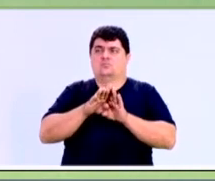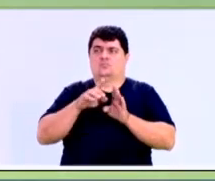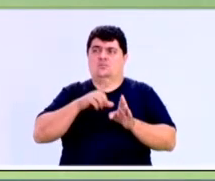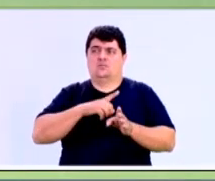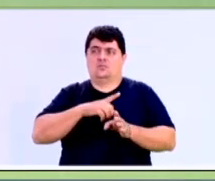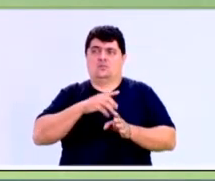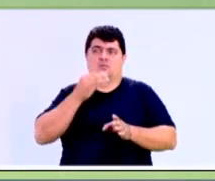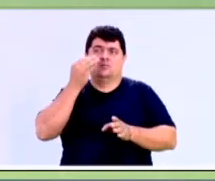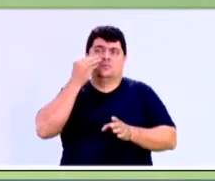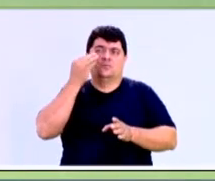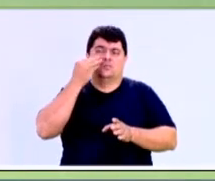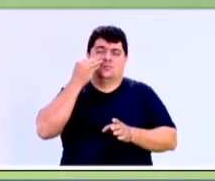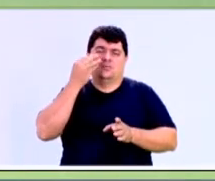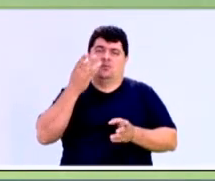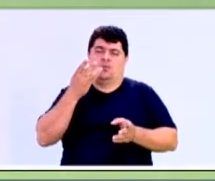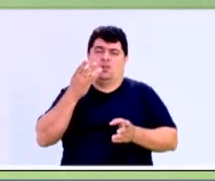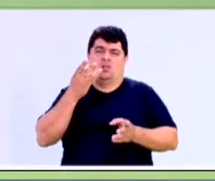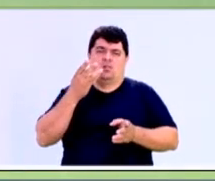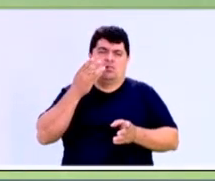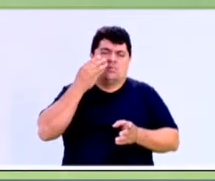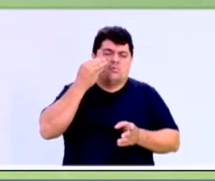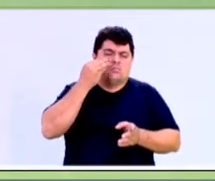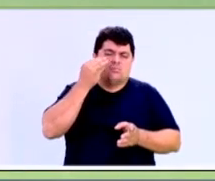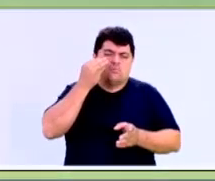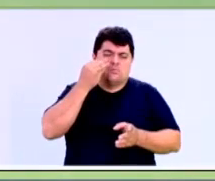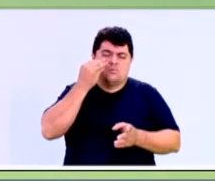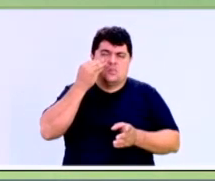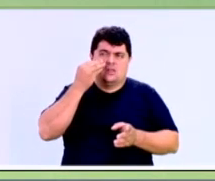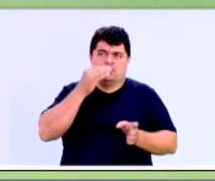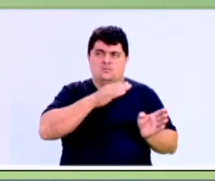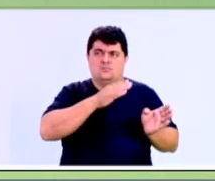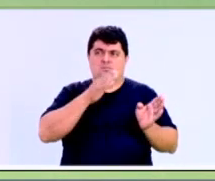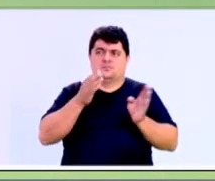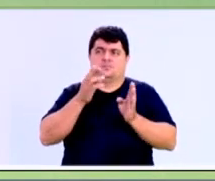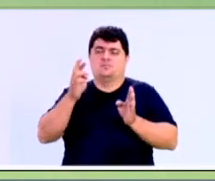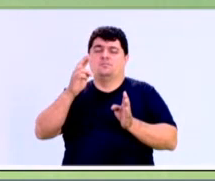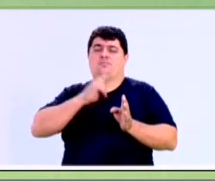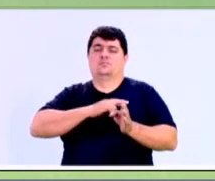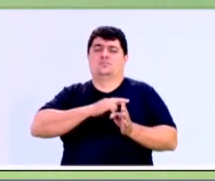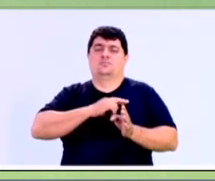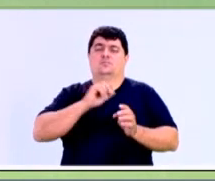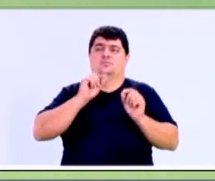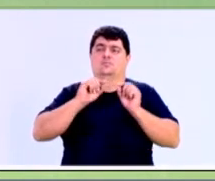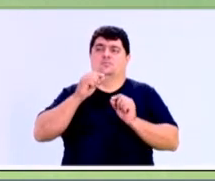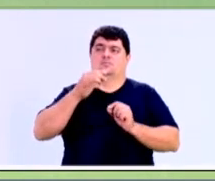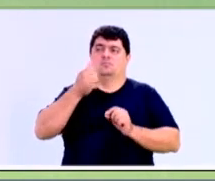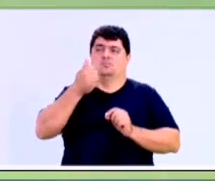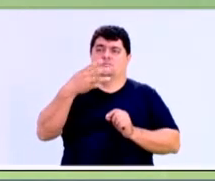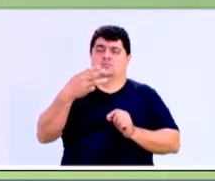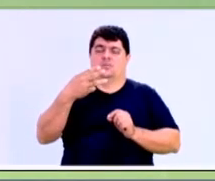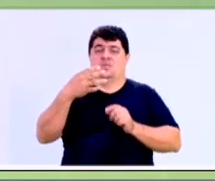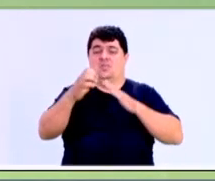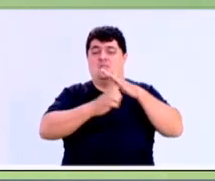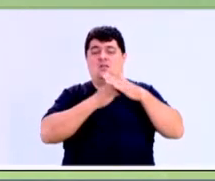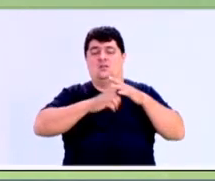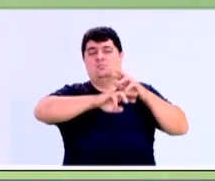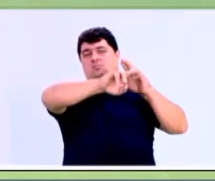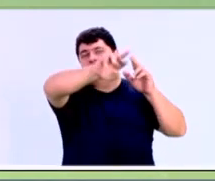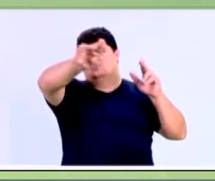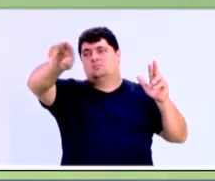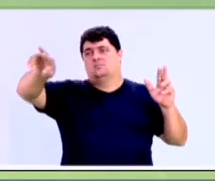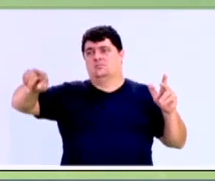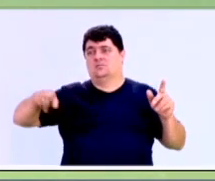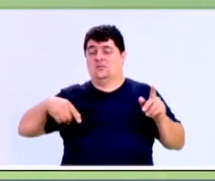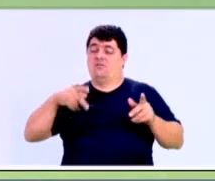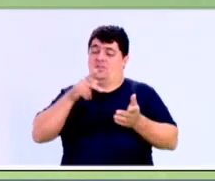testes realizados pelos autores, né, levaram em consideração 13 empresas que